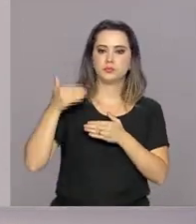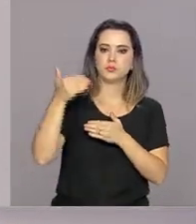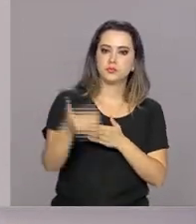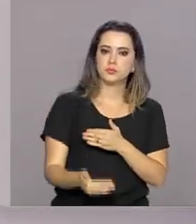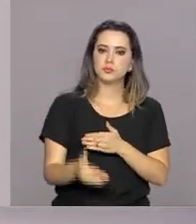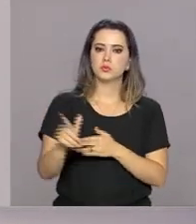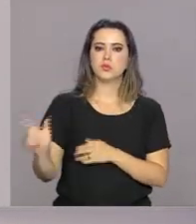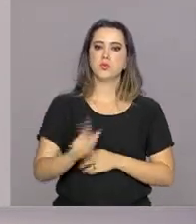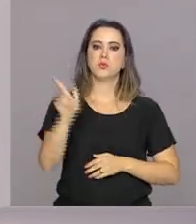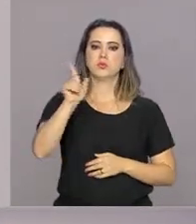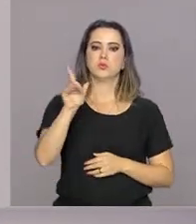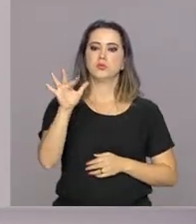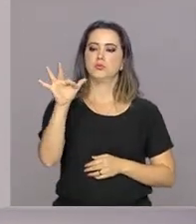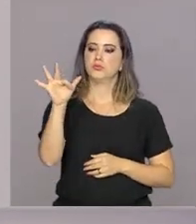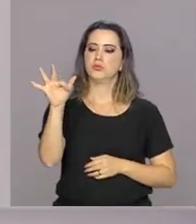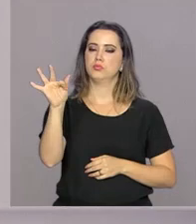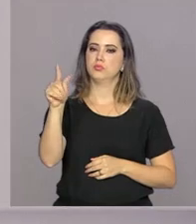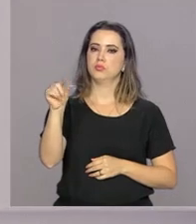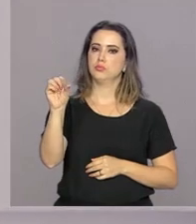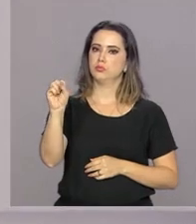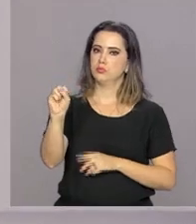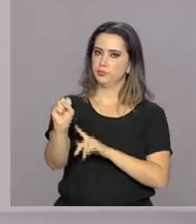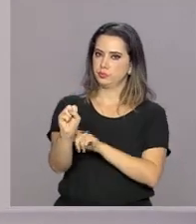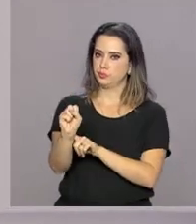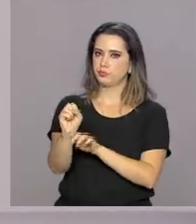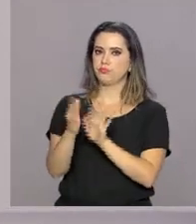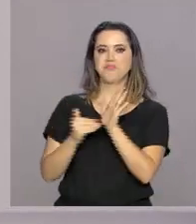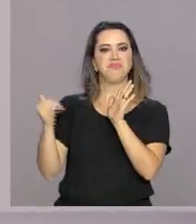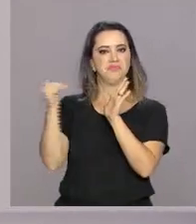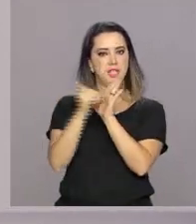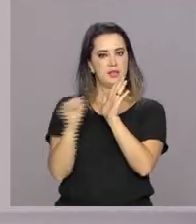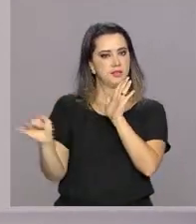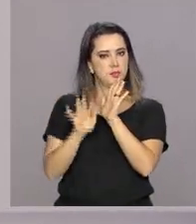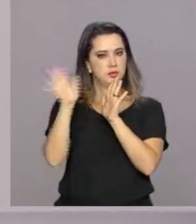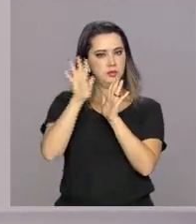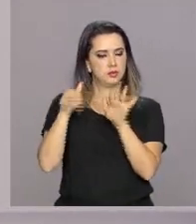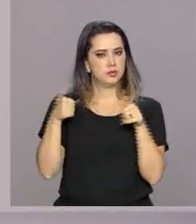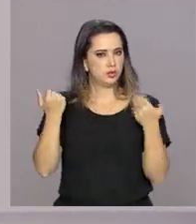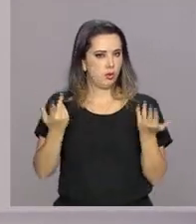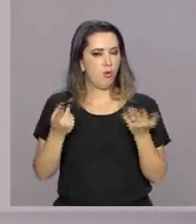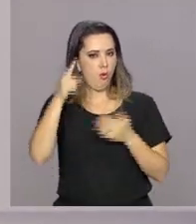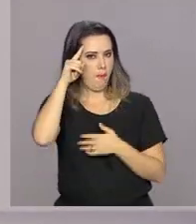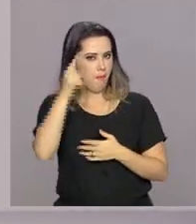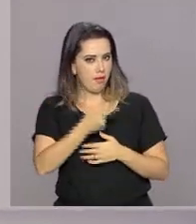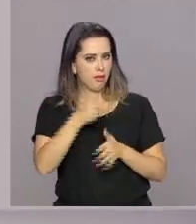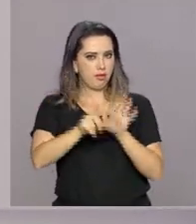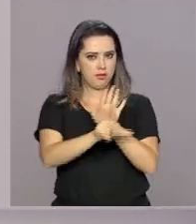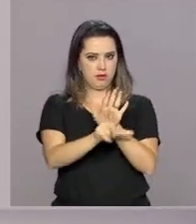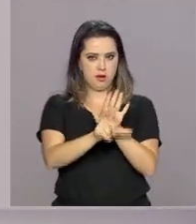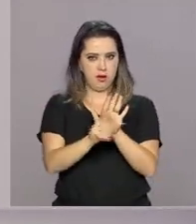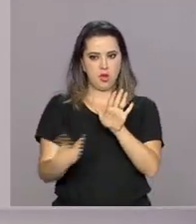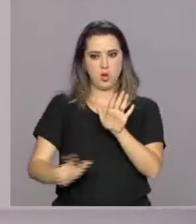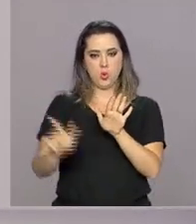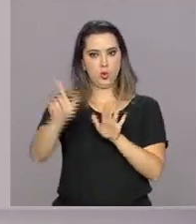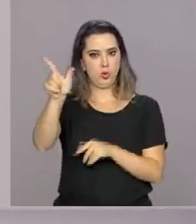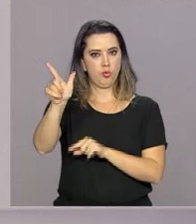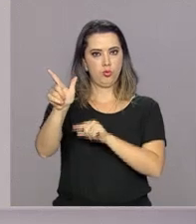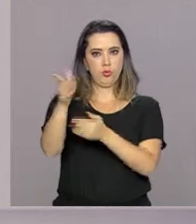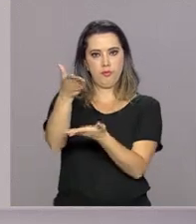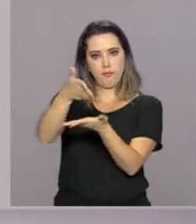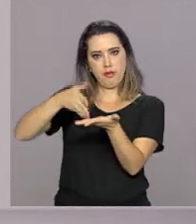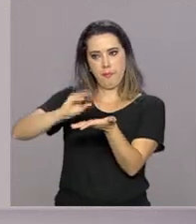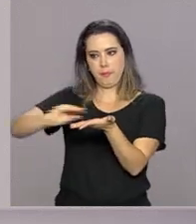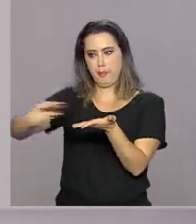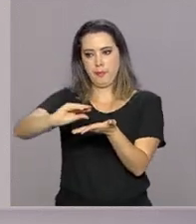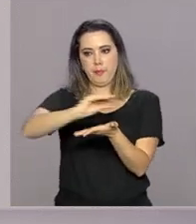fgts que é o fundo de garantia do tempo de serviço superou a inflação e como prevê a lei esse lucro será distribuído nas contas dos